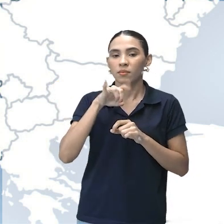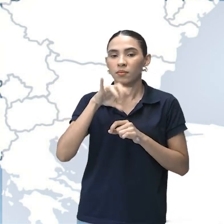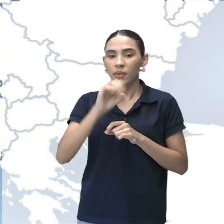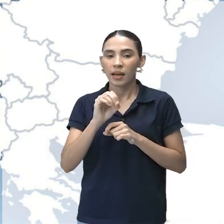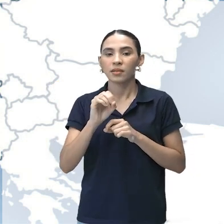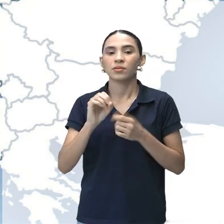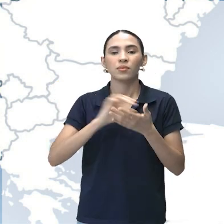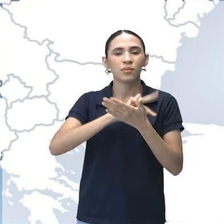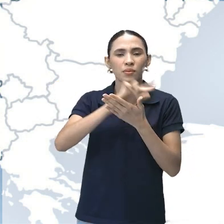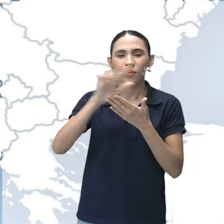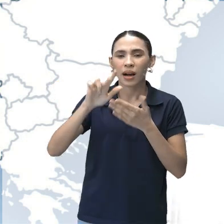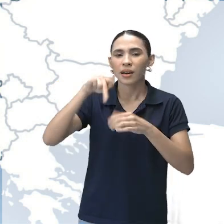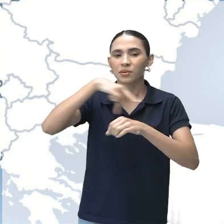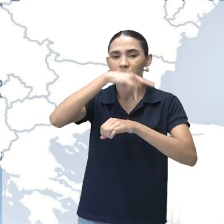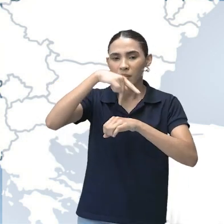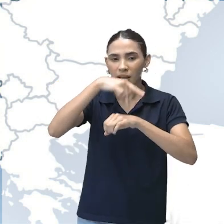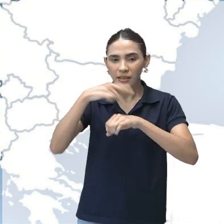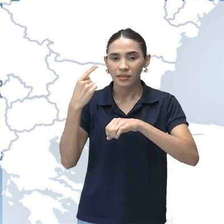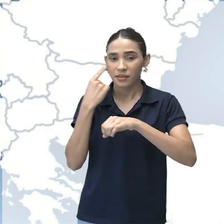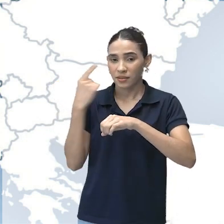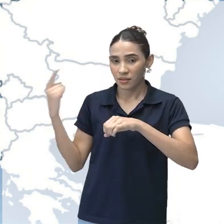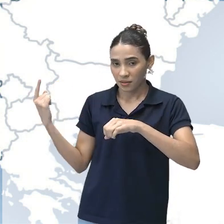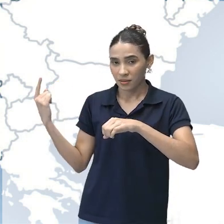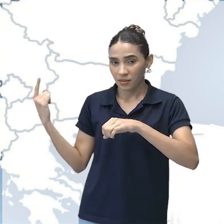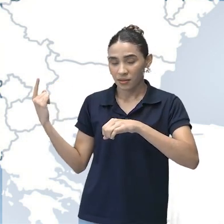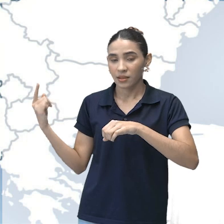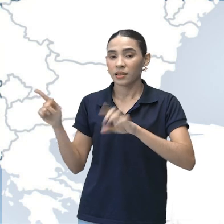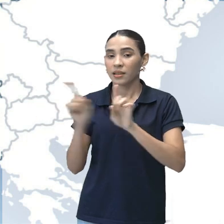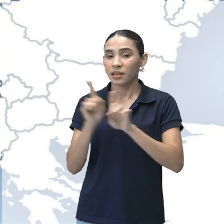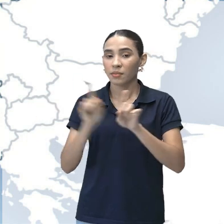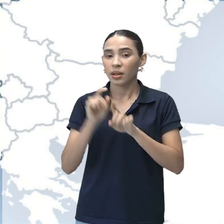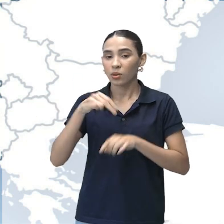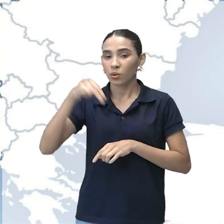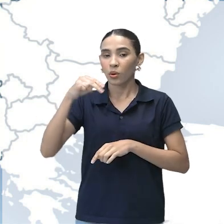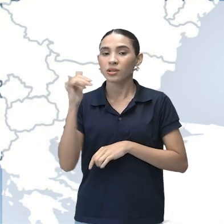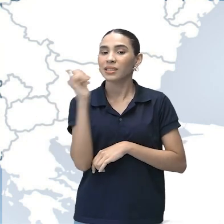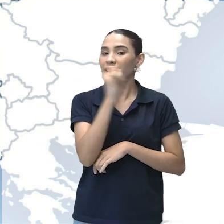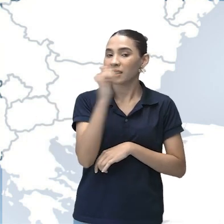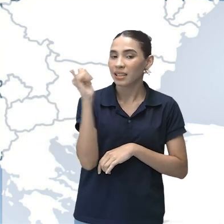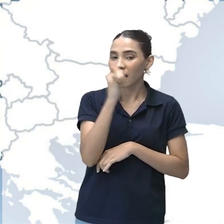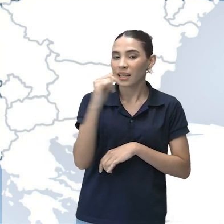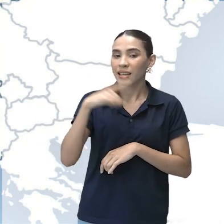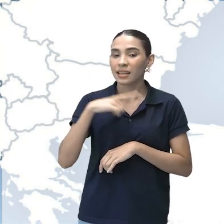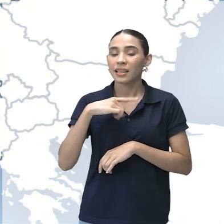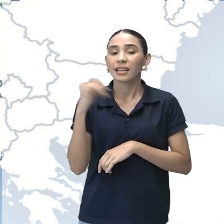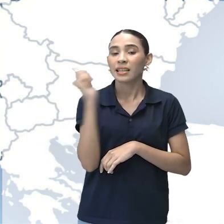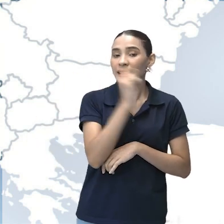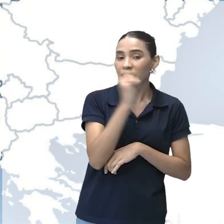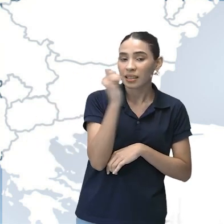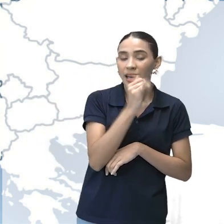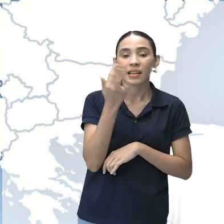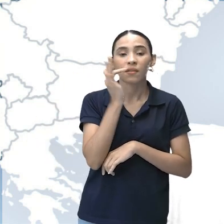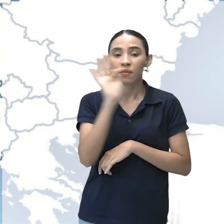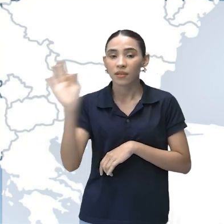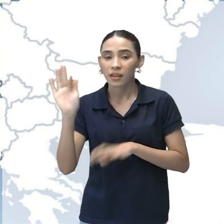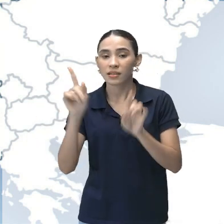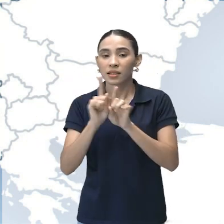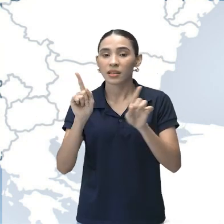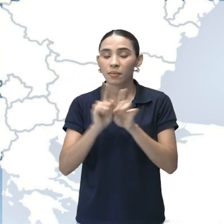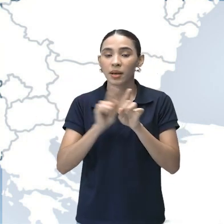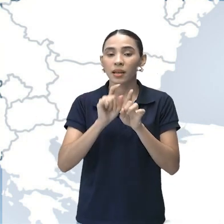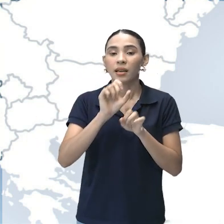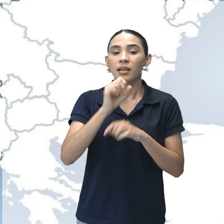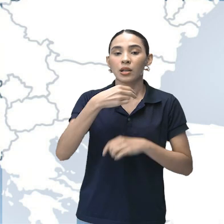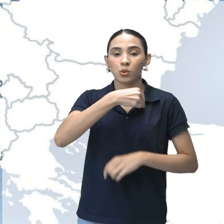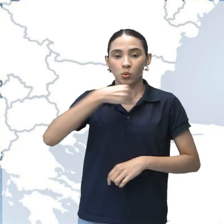a Alemanha, pega a França. Aqui a gente tem essa região do norte da Itália, que já pega a Itália, a França também, a Suíça,